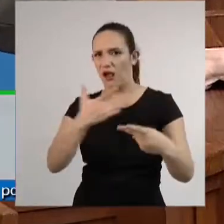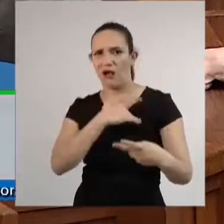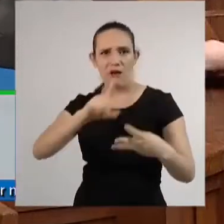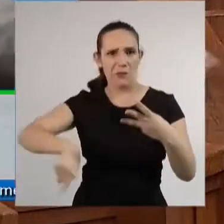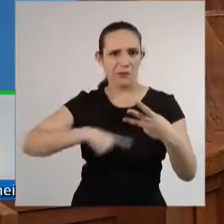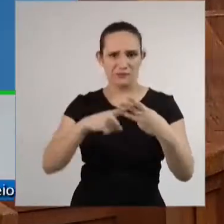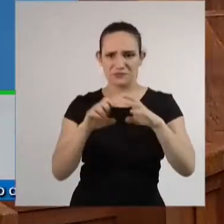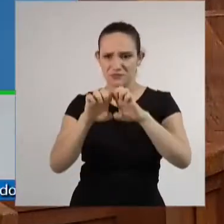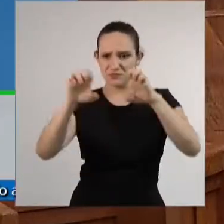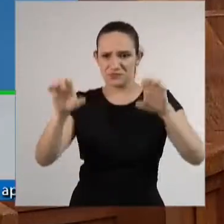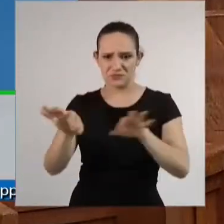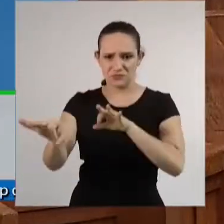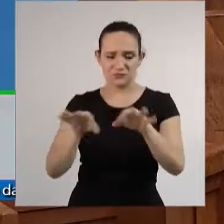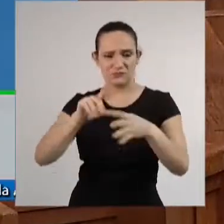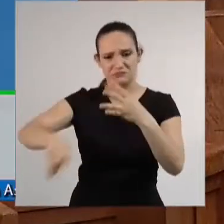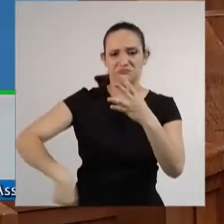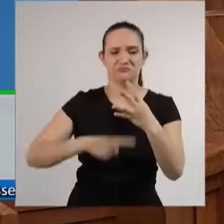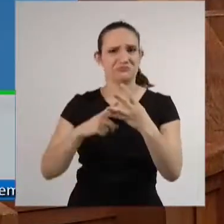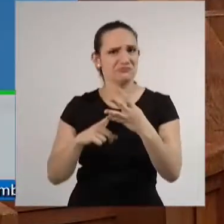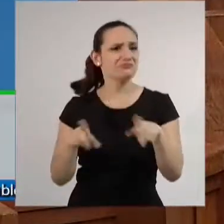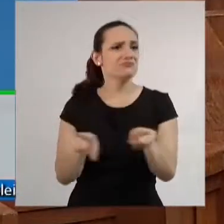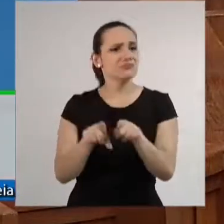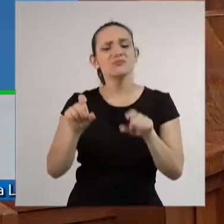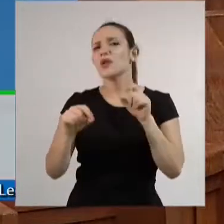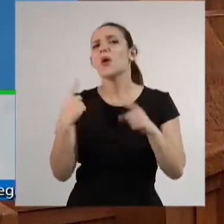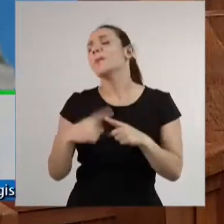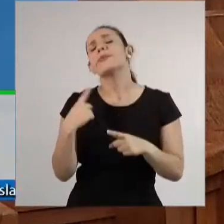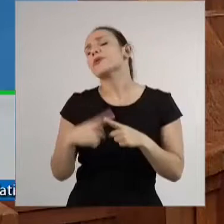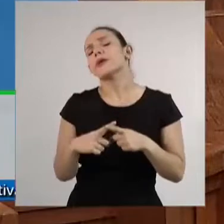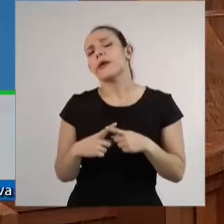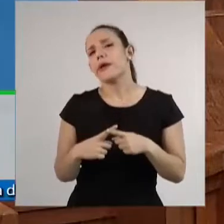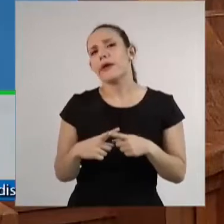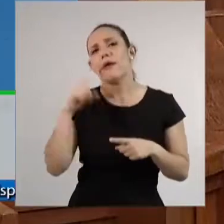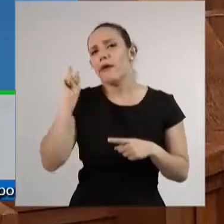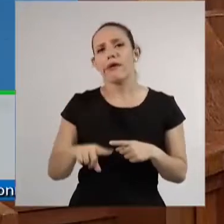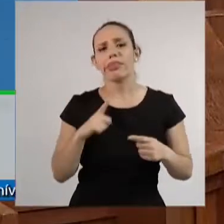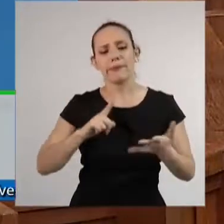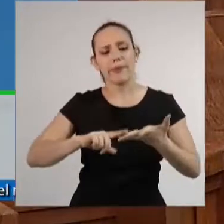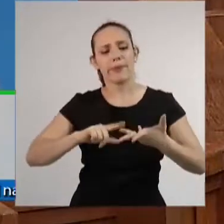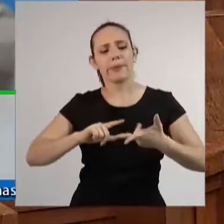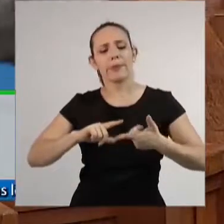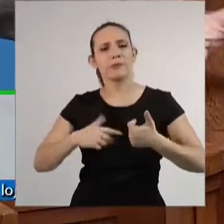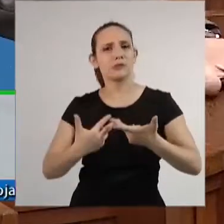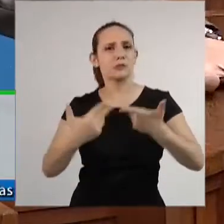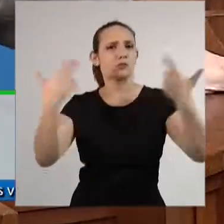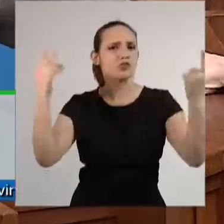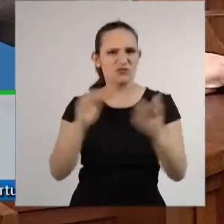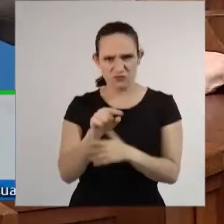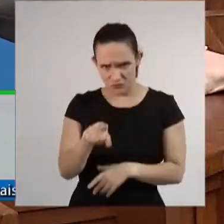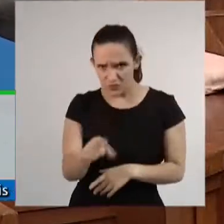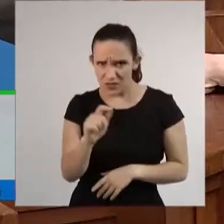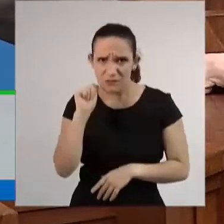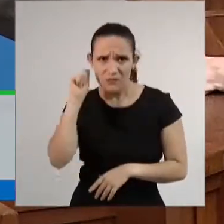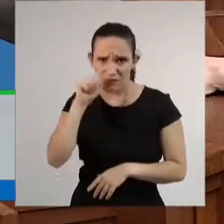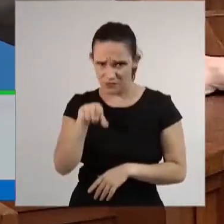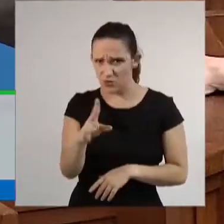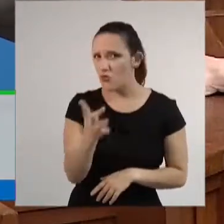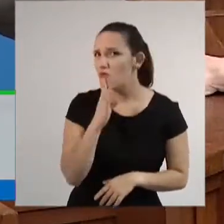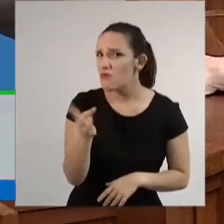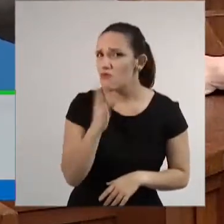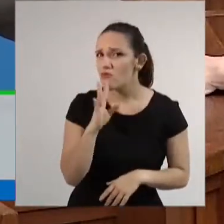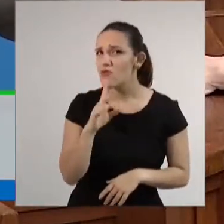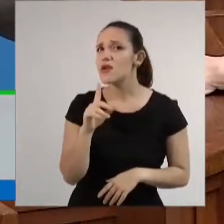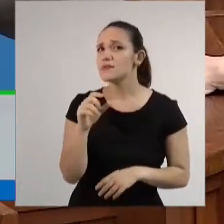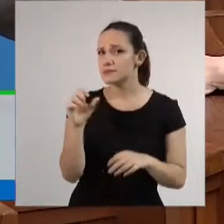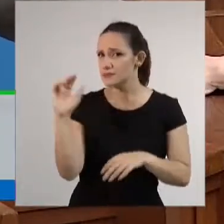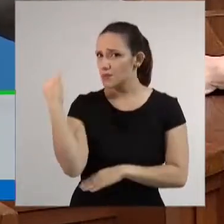na infraestrutura, e uma das causas, deputada Amarildo Cruz, Vossa Excelência, que é da área tributária, um modelo que